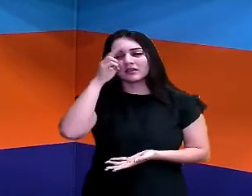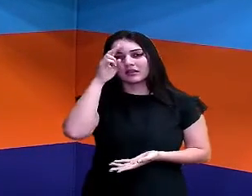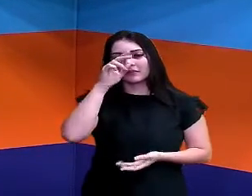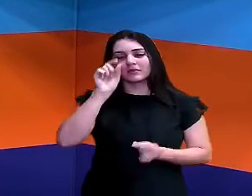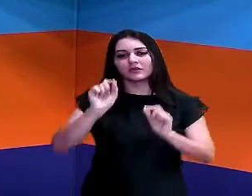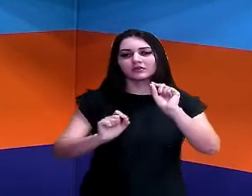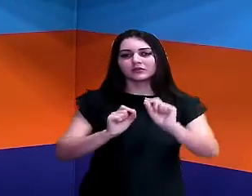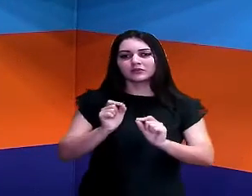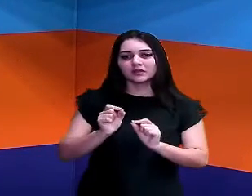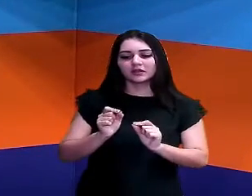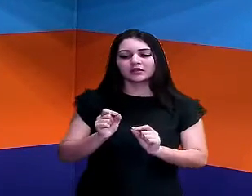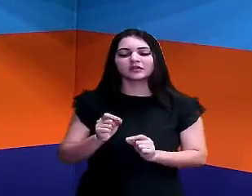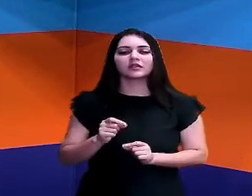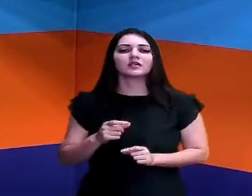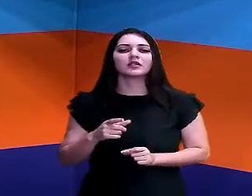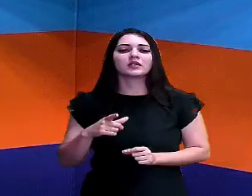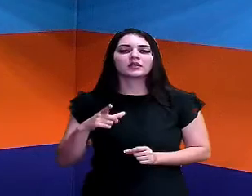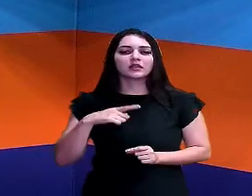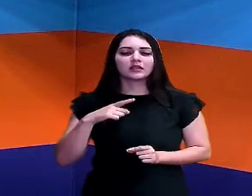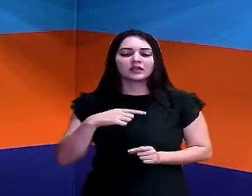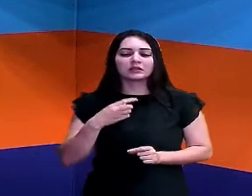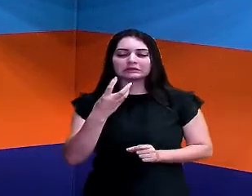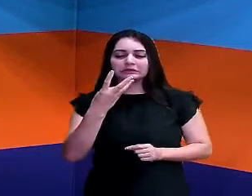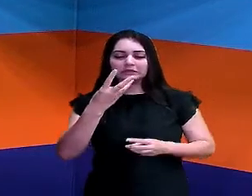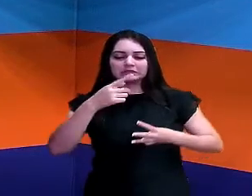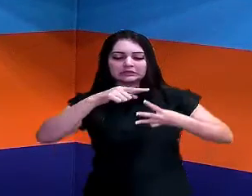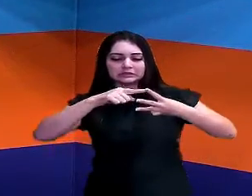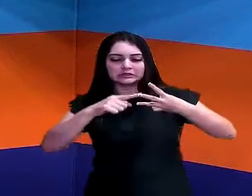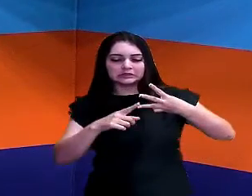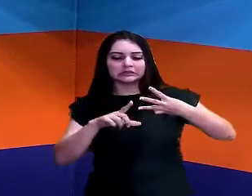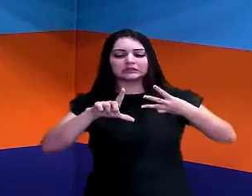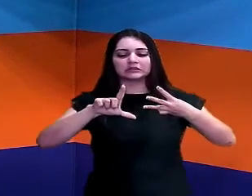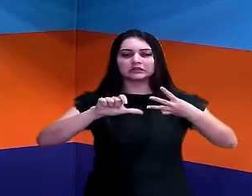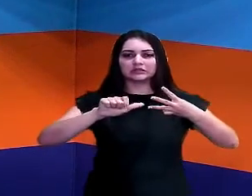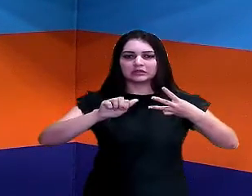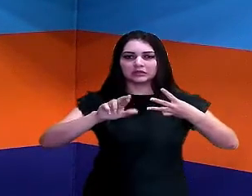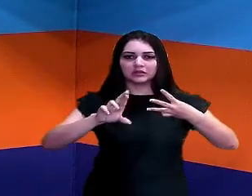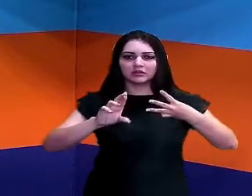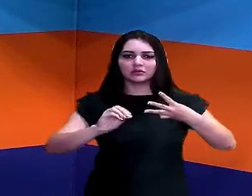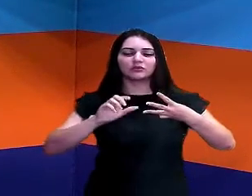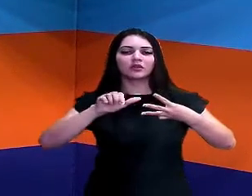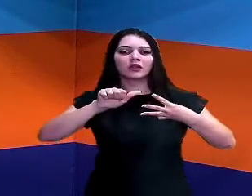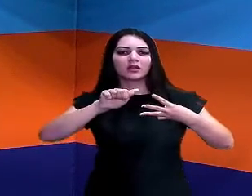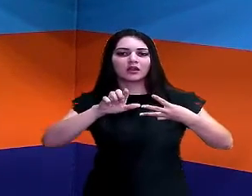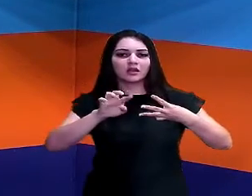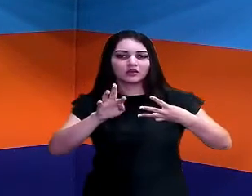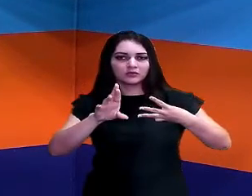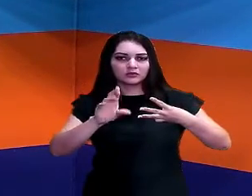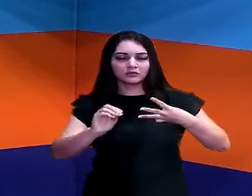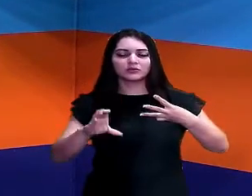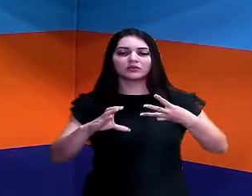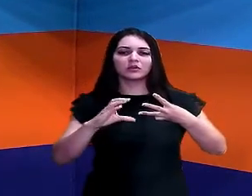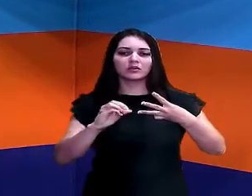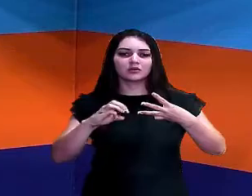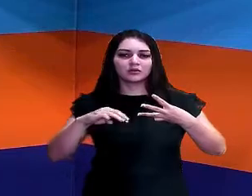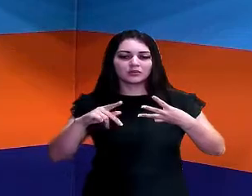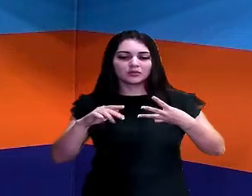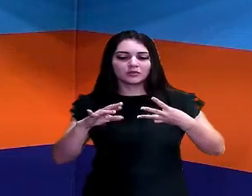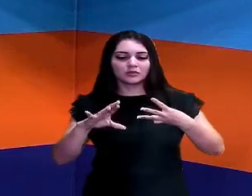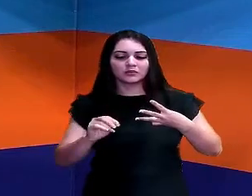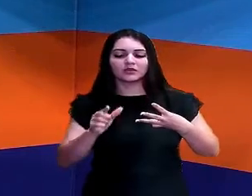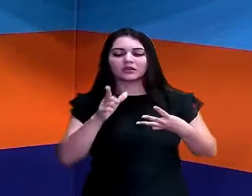espaciais são aquelas que possuem 3 dimensões, né? Largura, altura, comprimento. E aí eu tenho